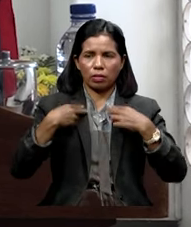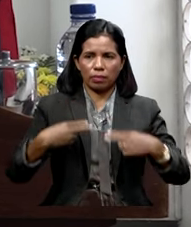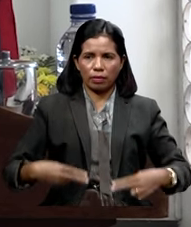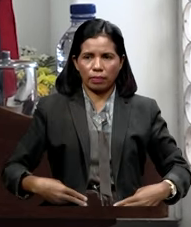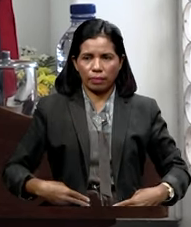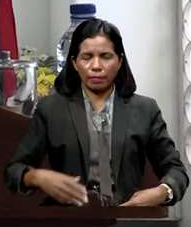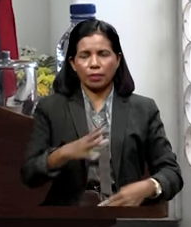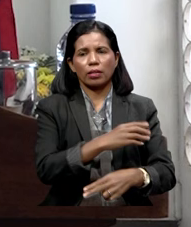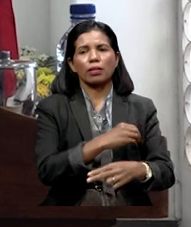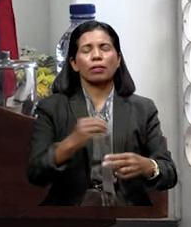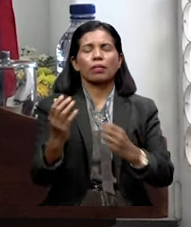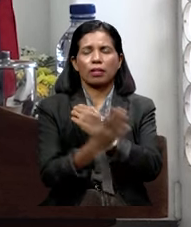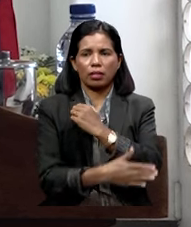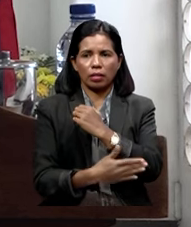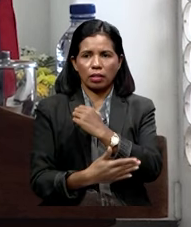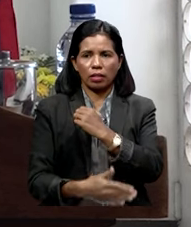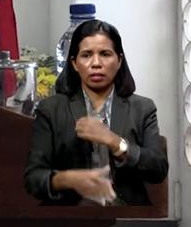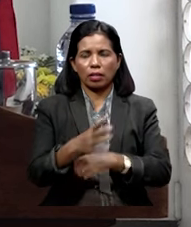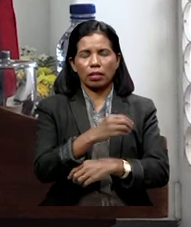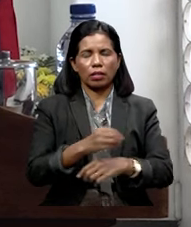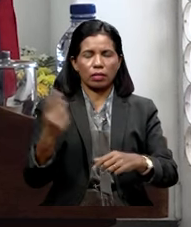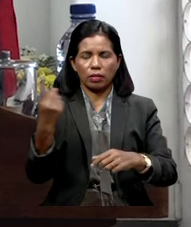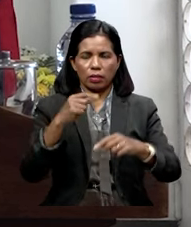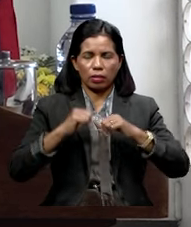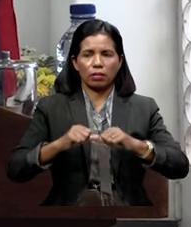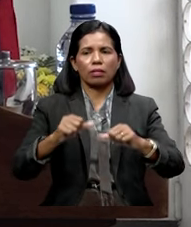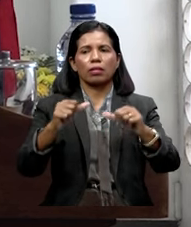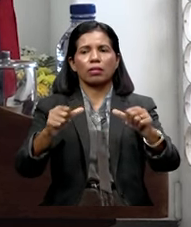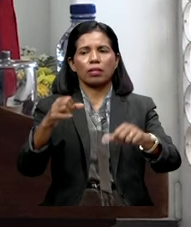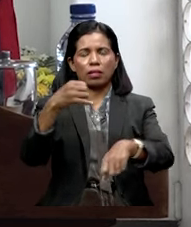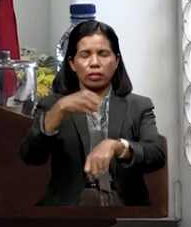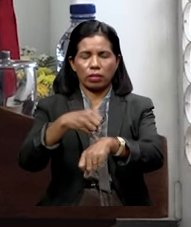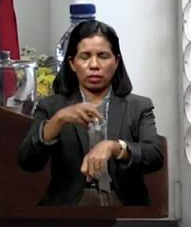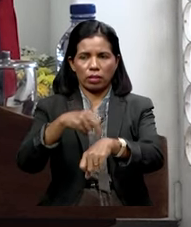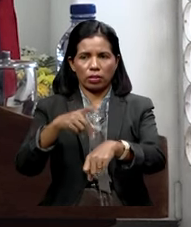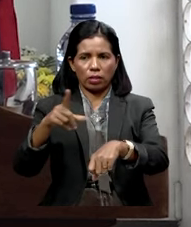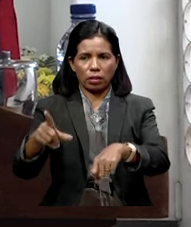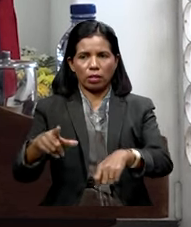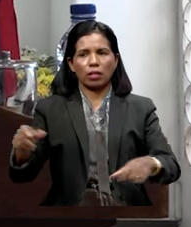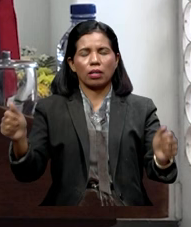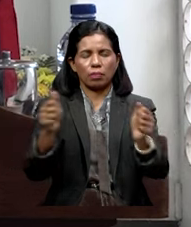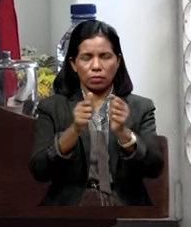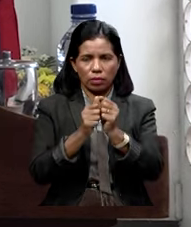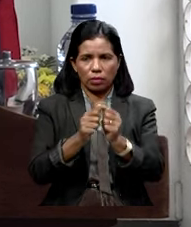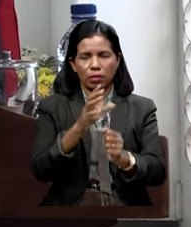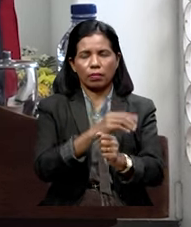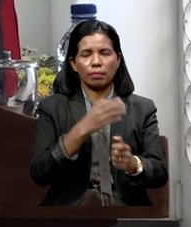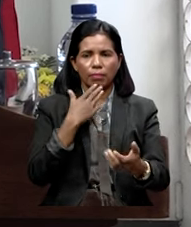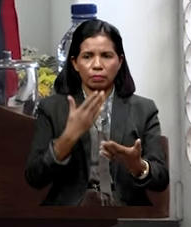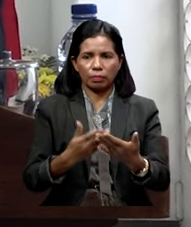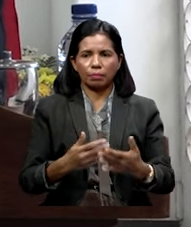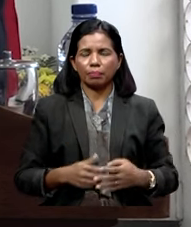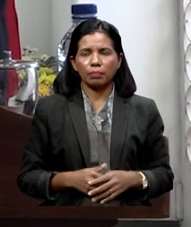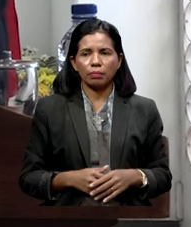e num país que se afirma internacionalmente com crescente influência.